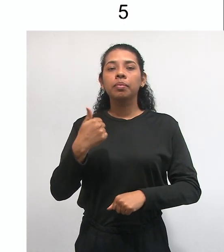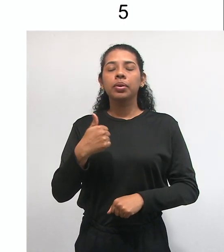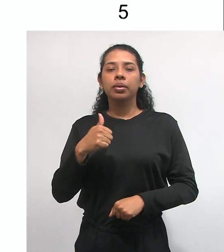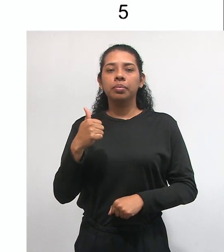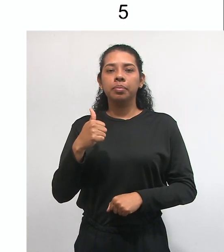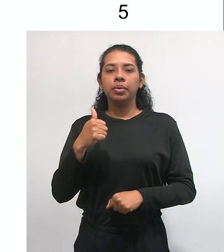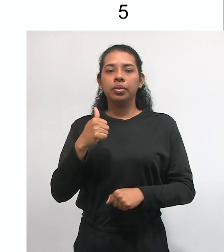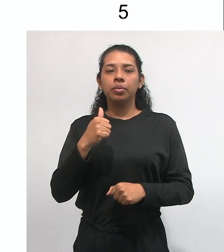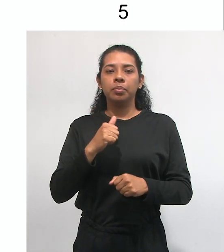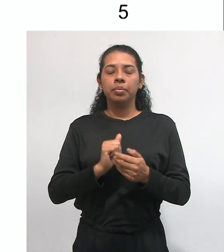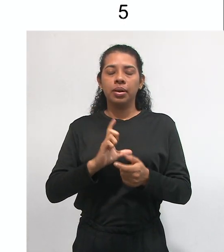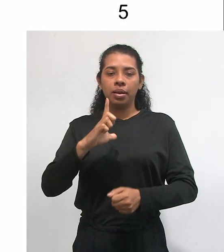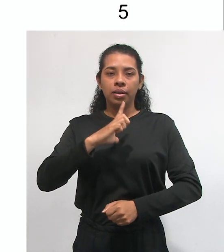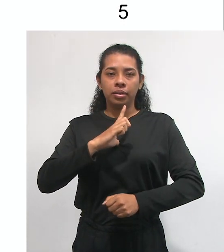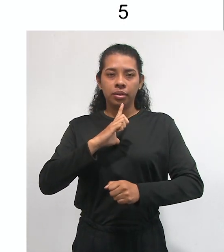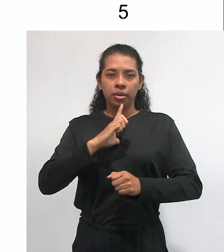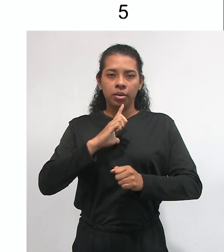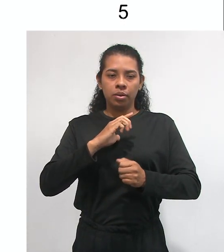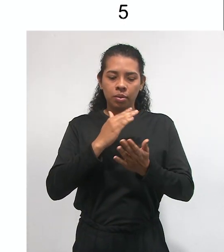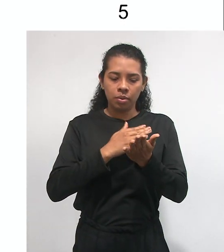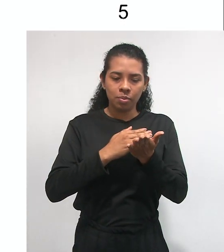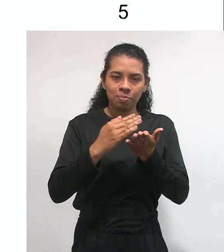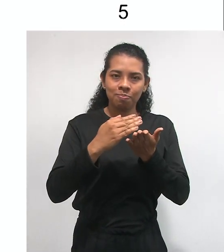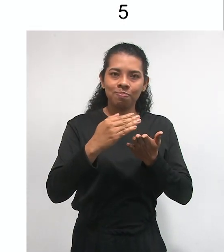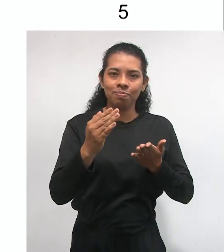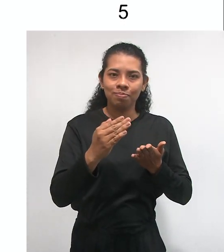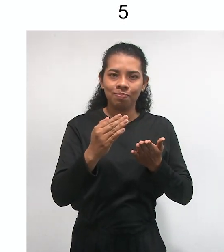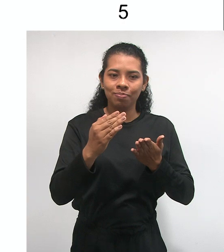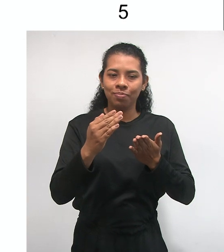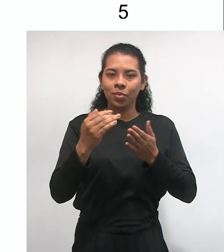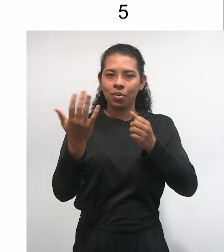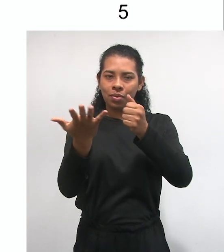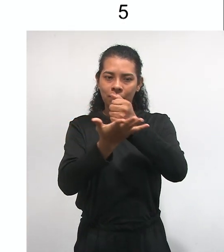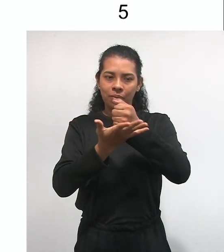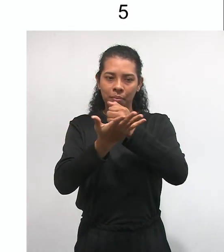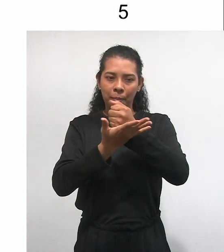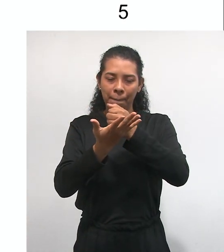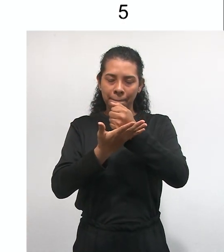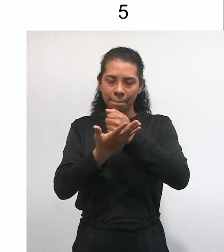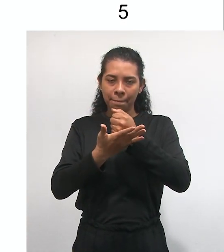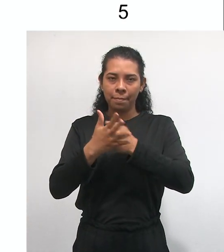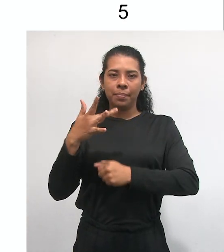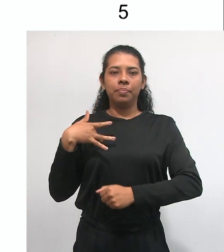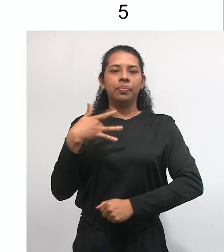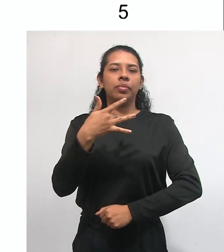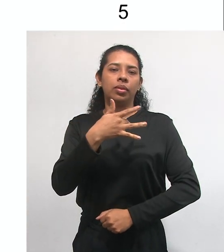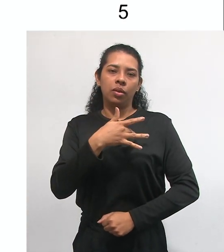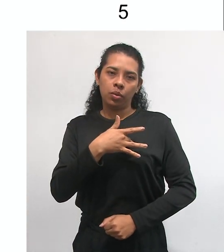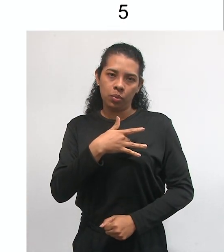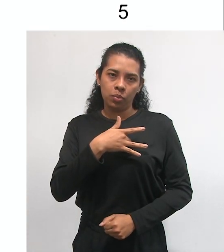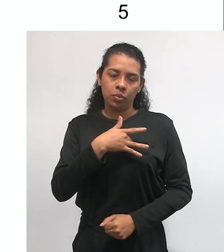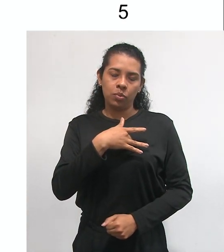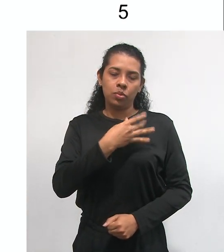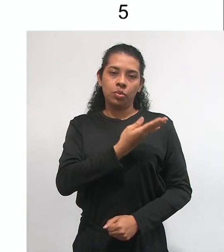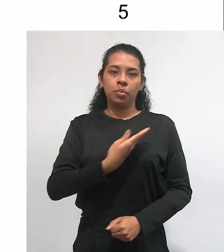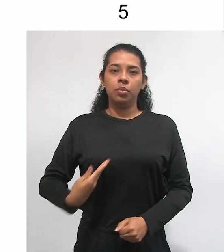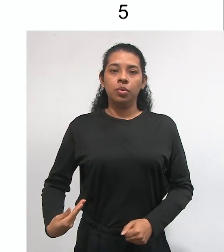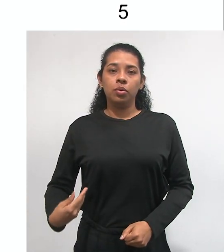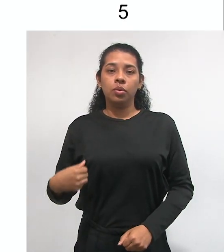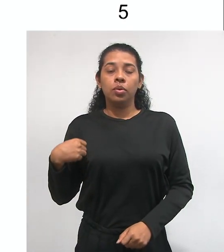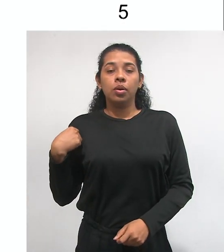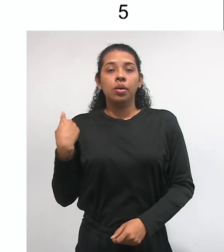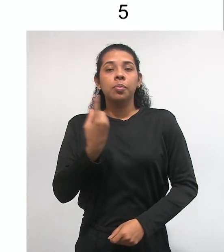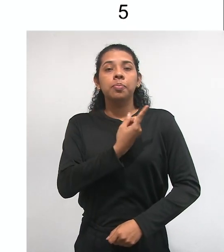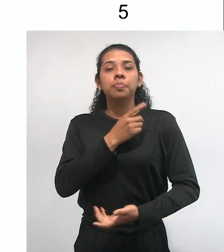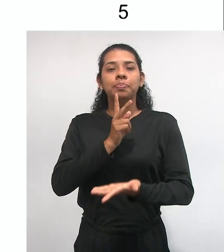no aspecto da sustentabilidade, da saúde pública, nós sempre vamos precisar da